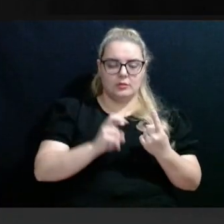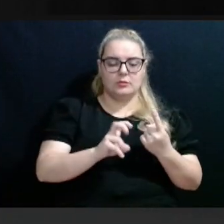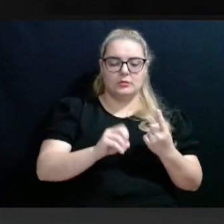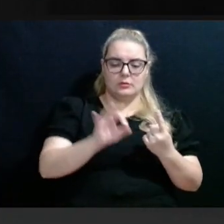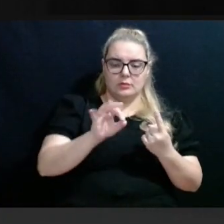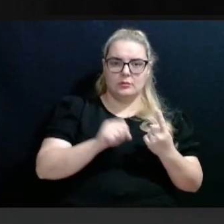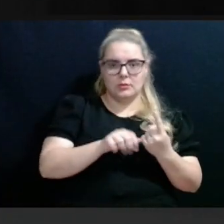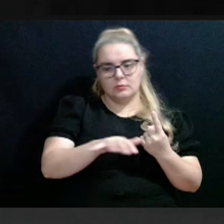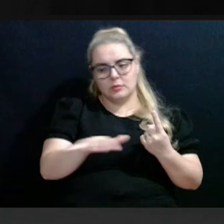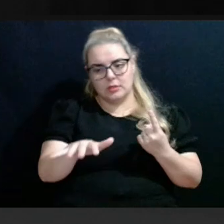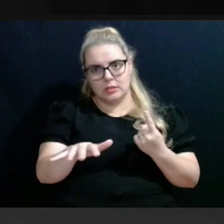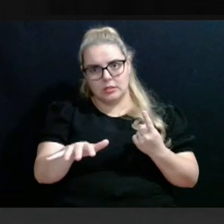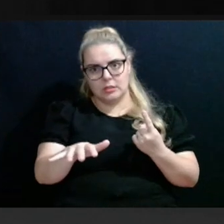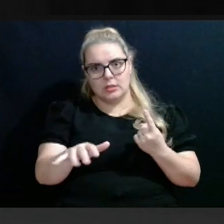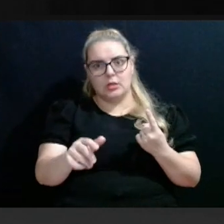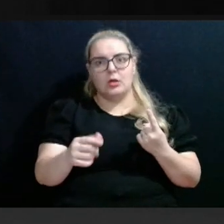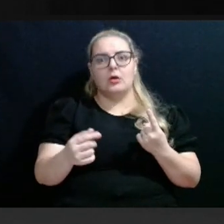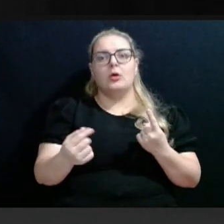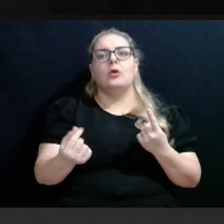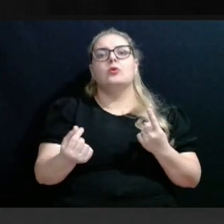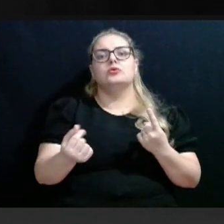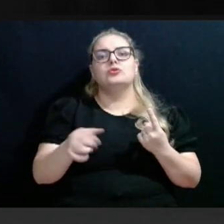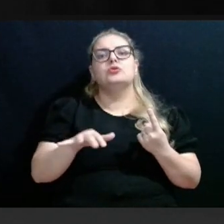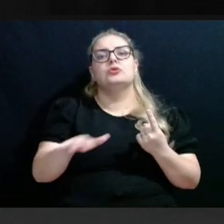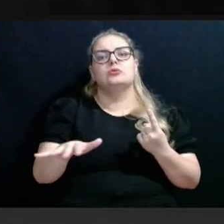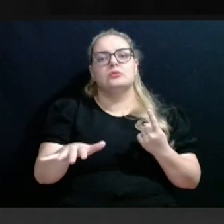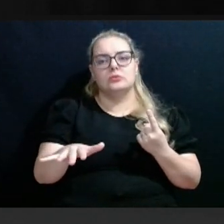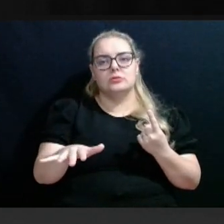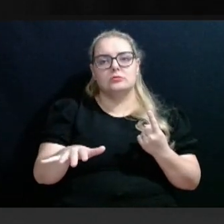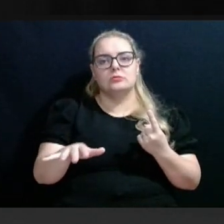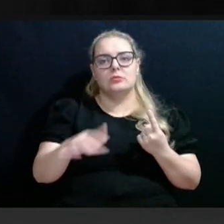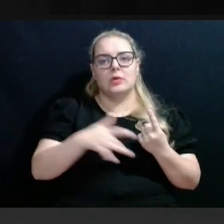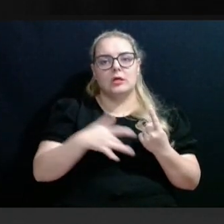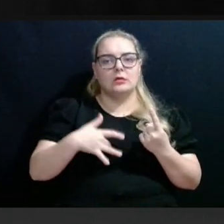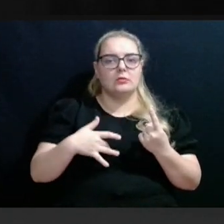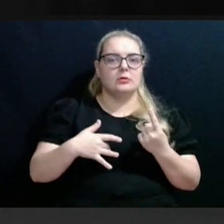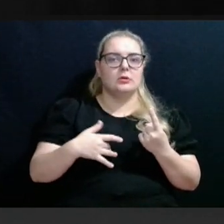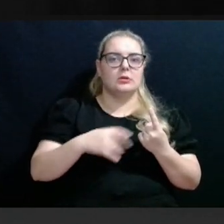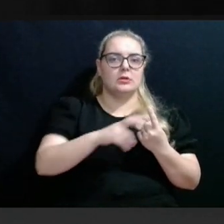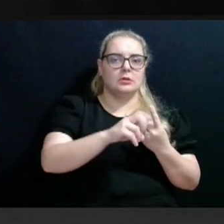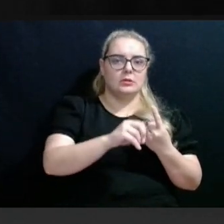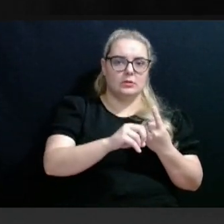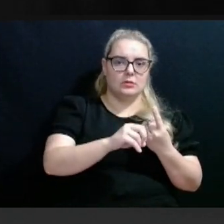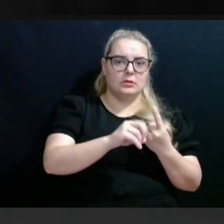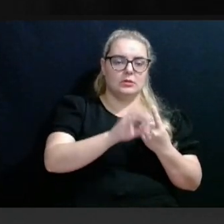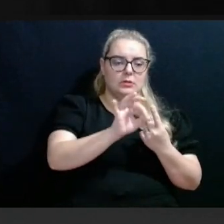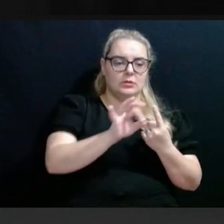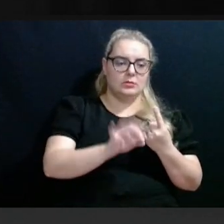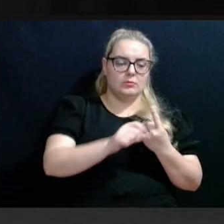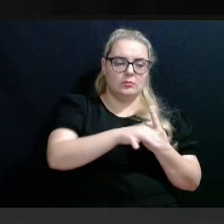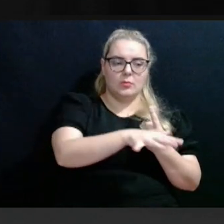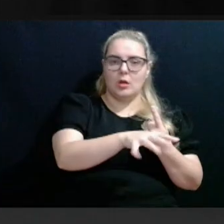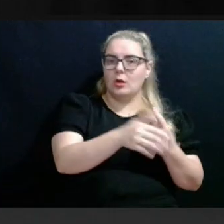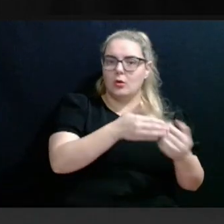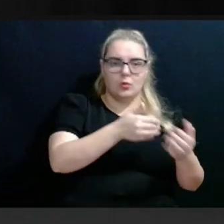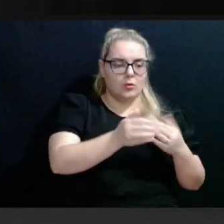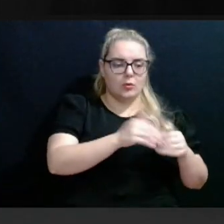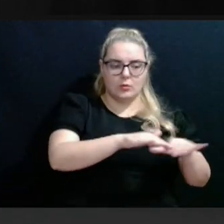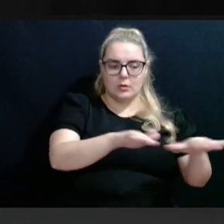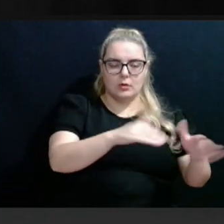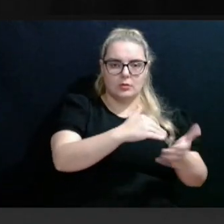desses 50% para a saúde, 60% para a saúde pública, e o restante pode ser distribuído para outras